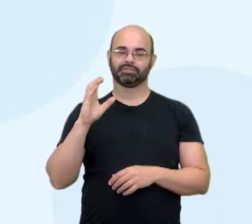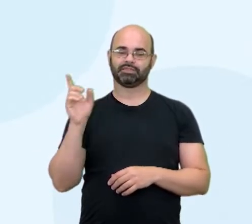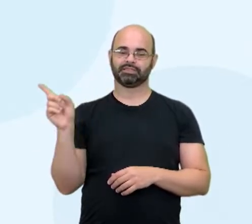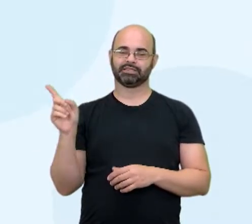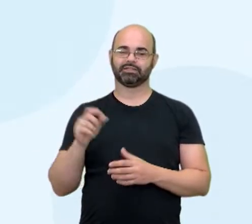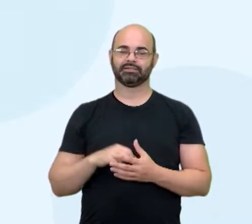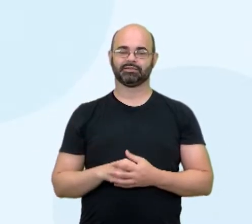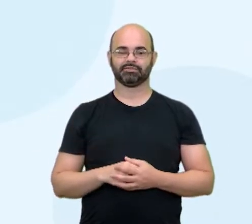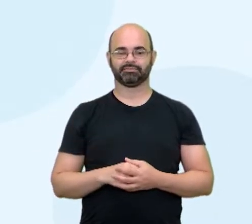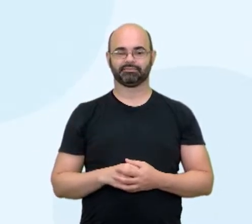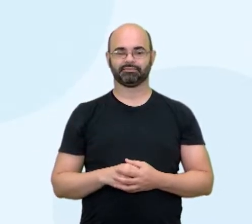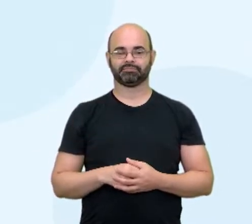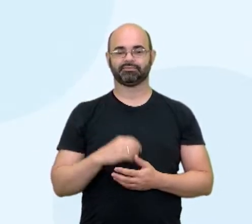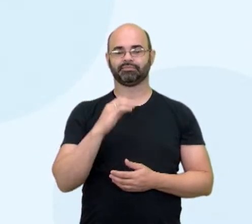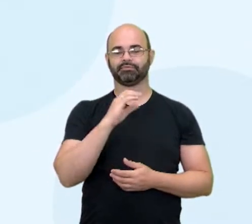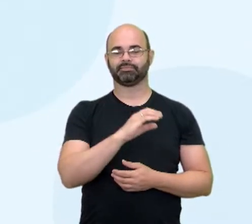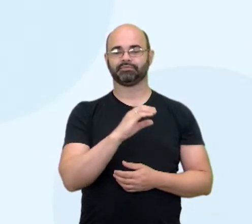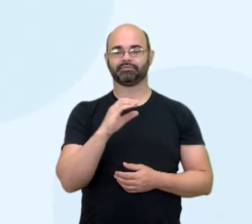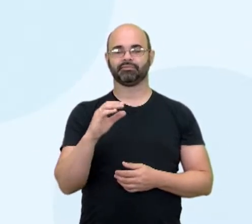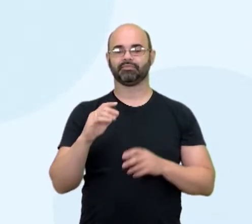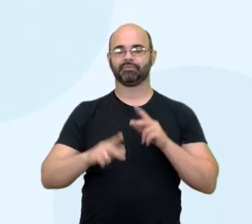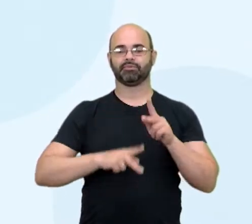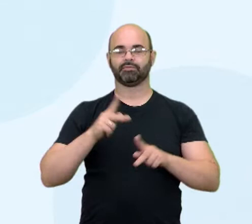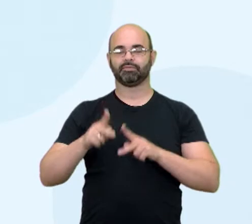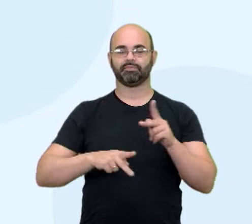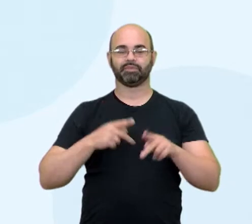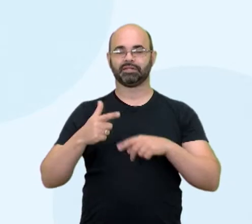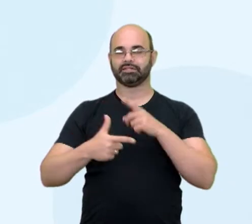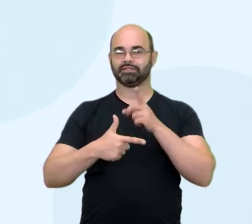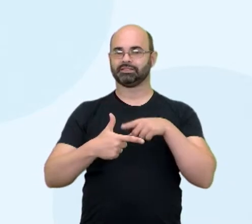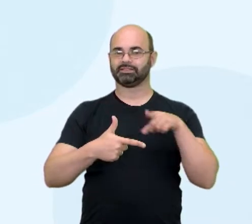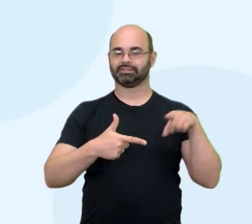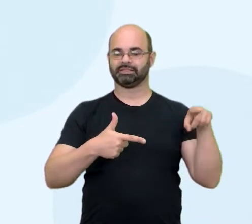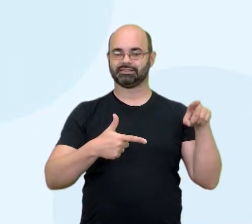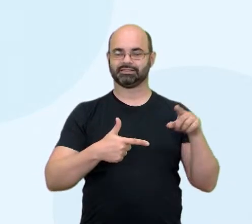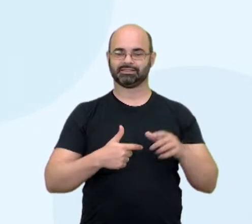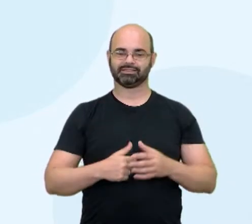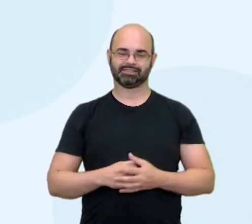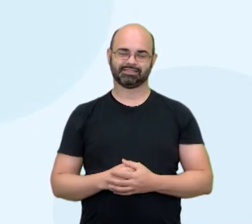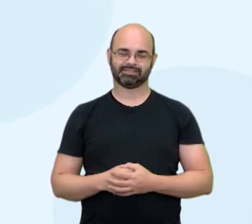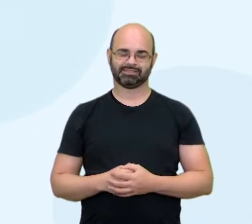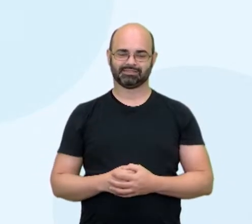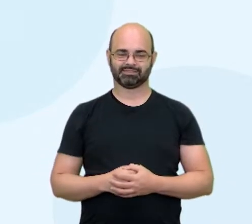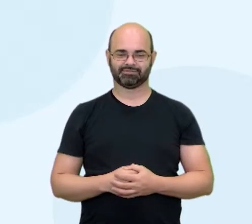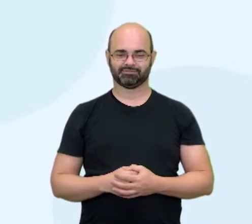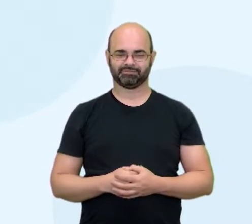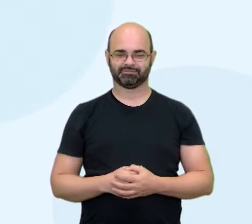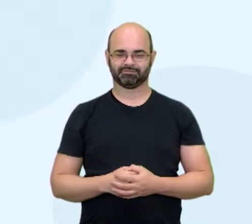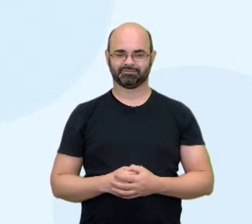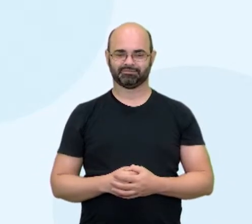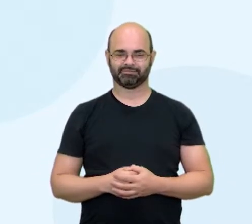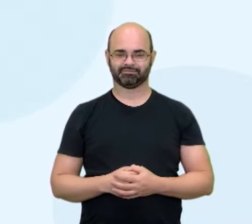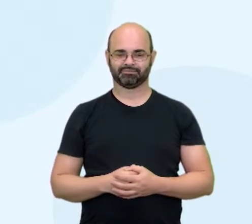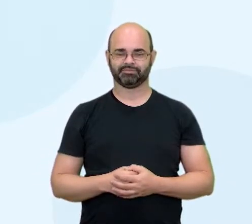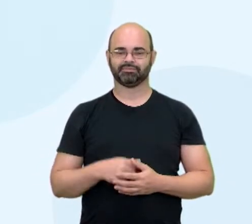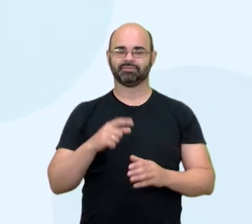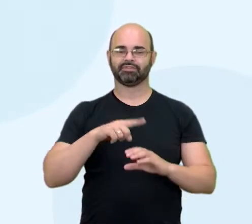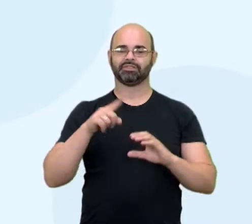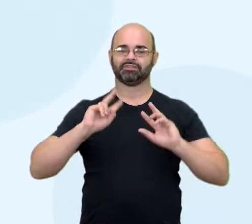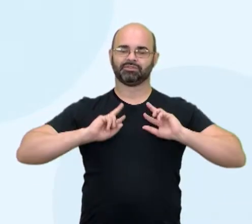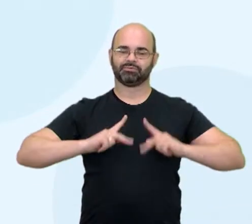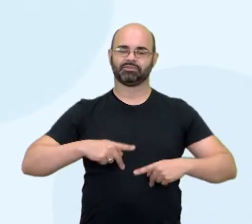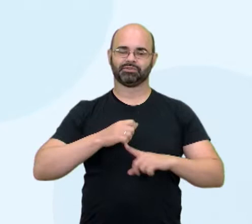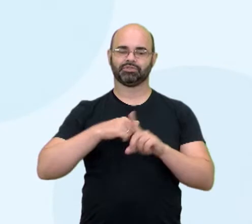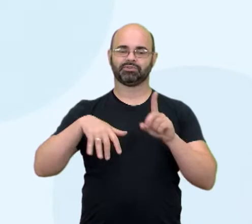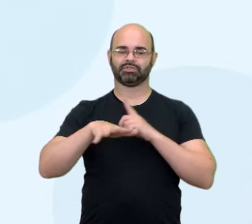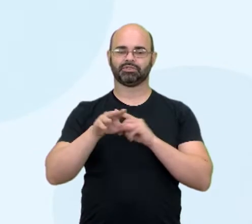curricular, especificamente, aí a população em índices. Trabalhamos aí a área de ciências humanas e sociais aplicadas e